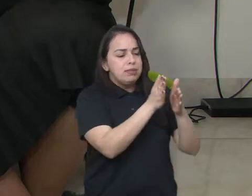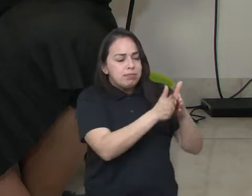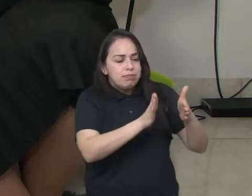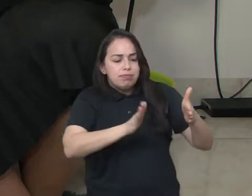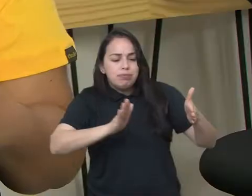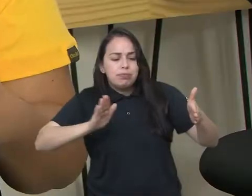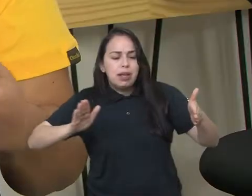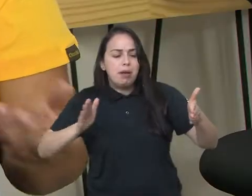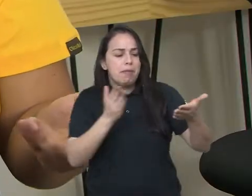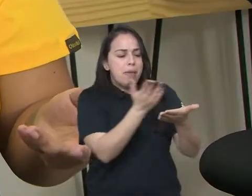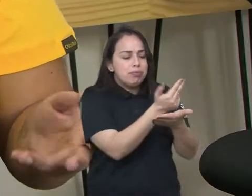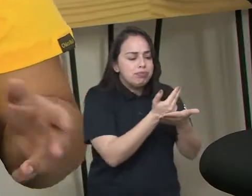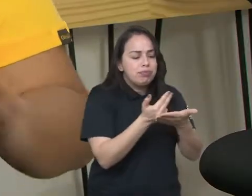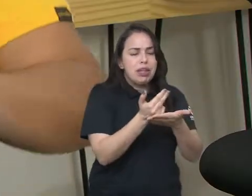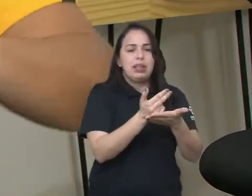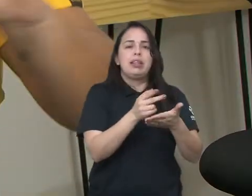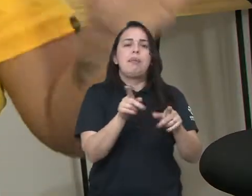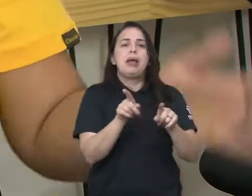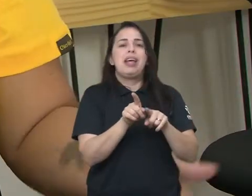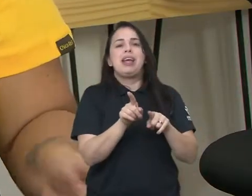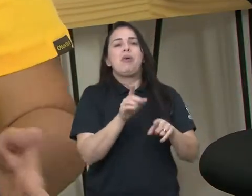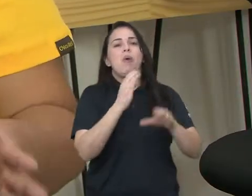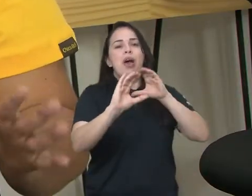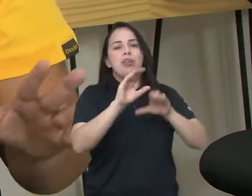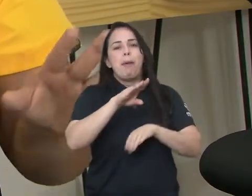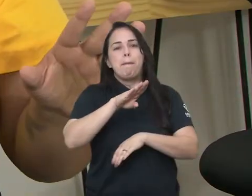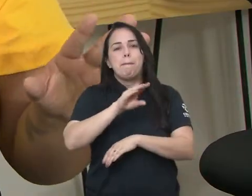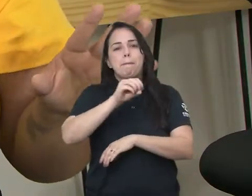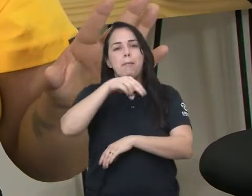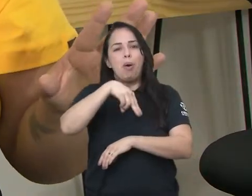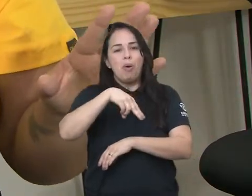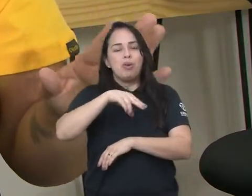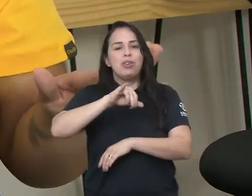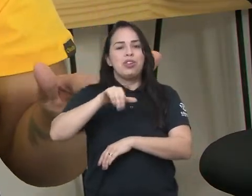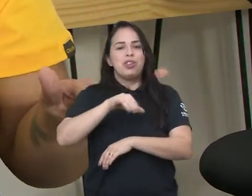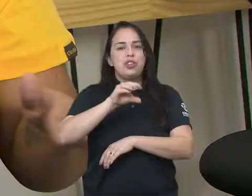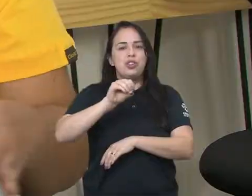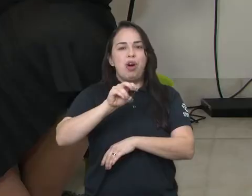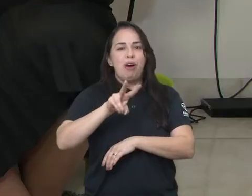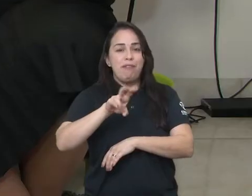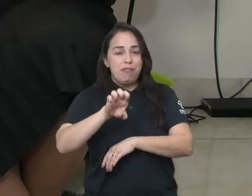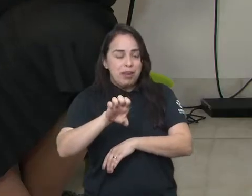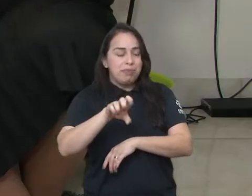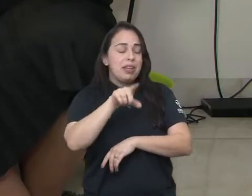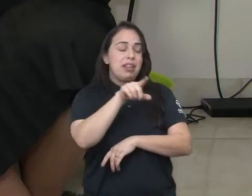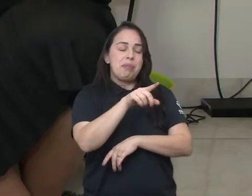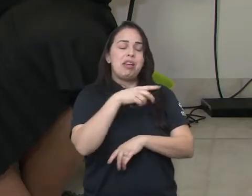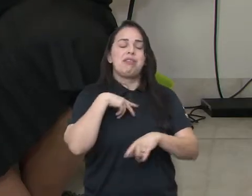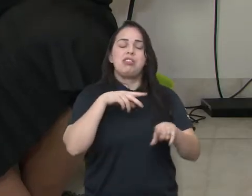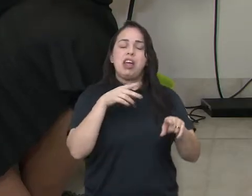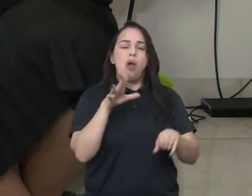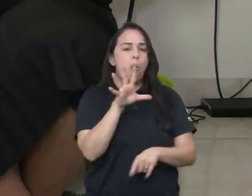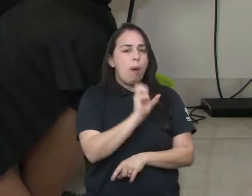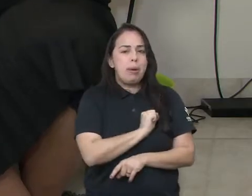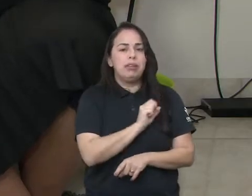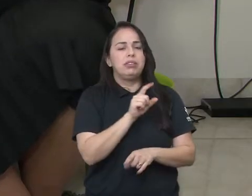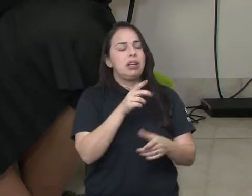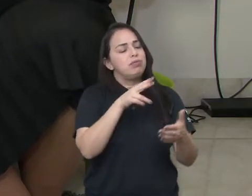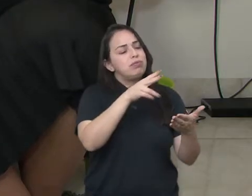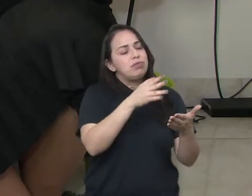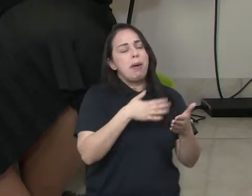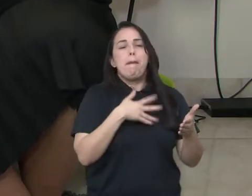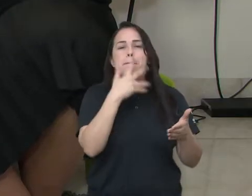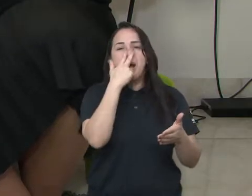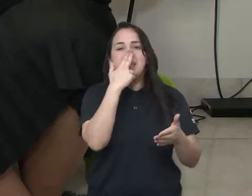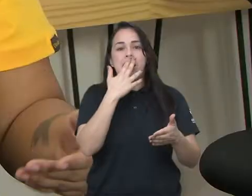fiz. Você vai vendo Bon Jovi, muita coisa do Bon Jovi, que eu era apaixonada pelo Bon Jovi. Então eu vai contando sobre a minha história. Então